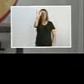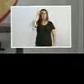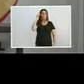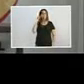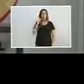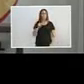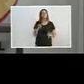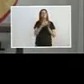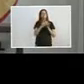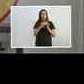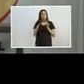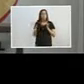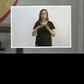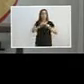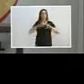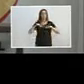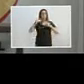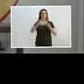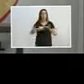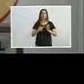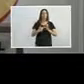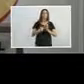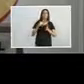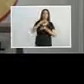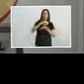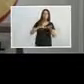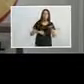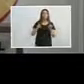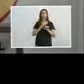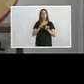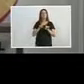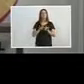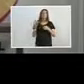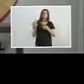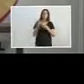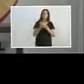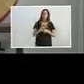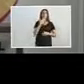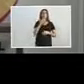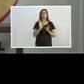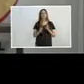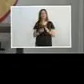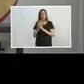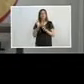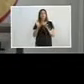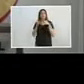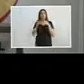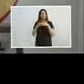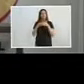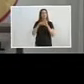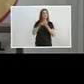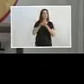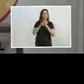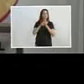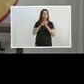apresentar aqui o documento, o requerimento que pede a instauração da comissão parlamentar inquérito para investigar